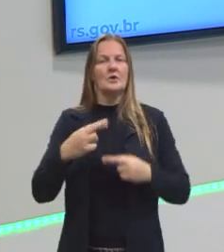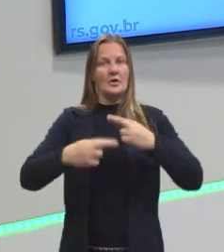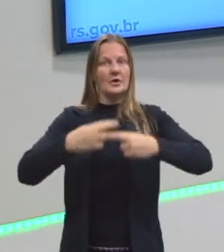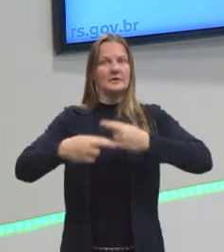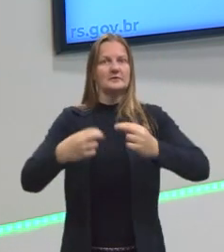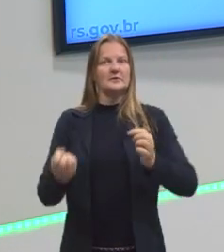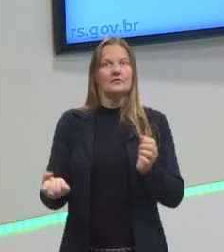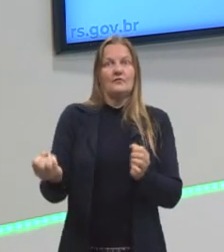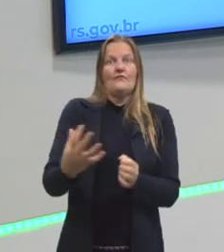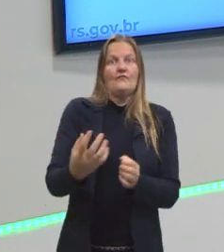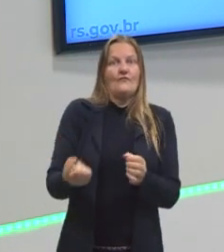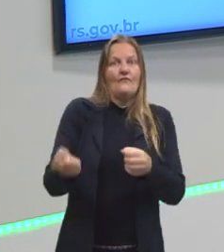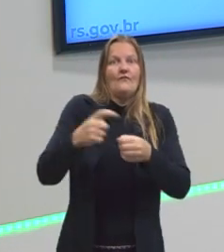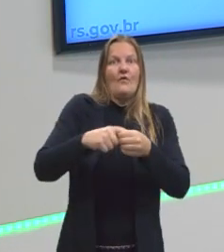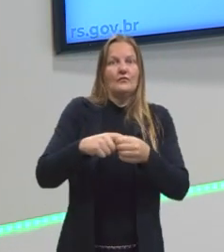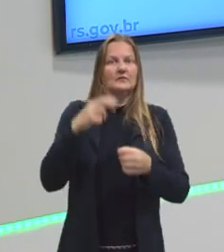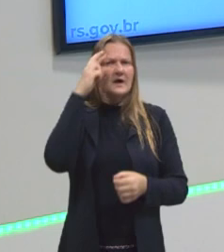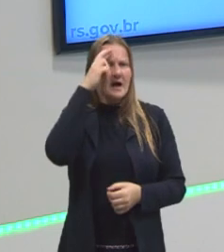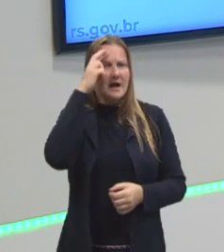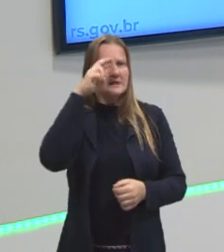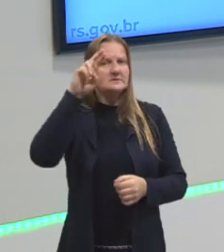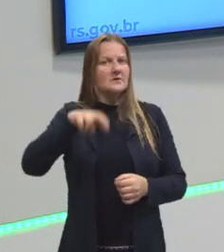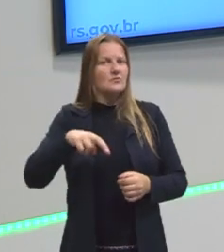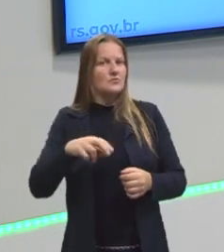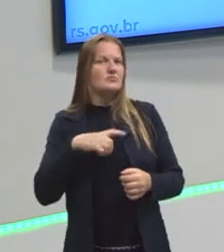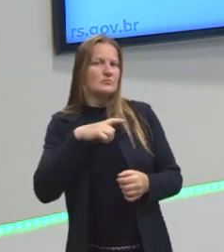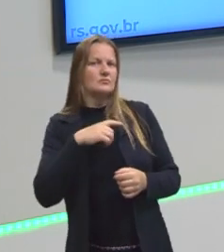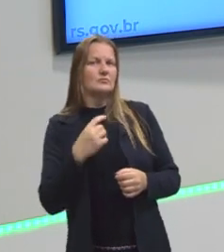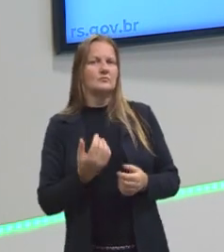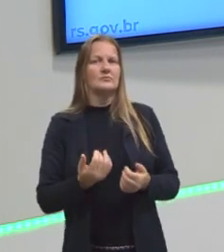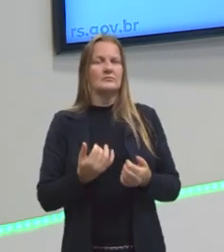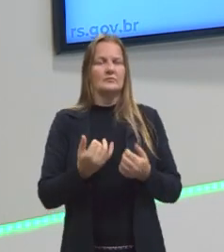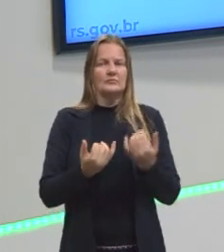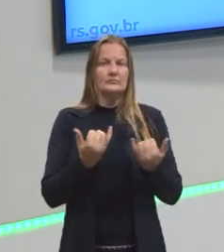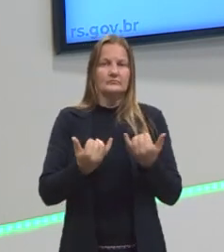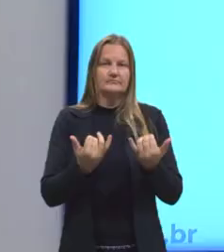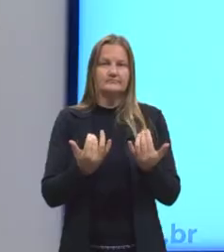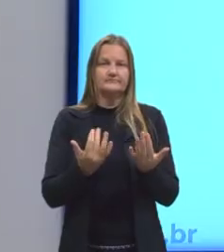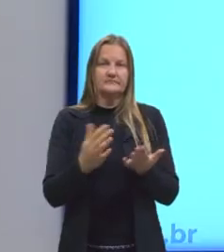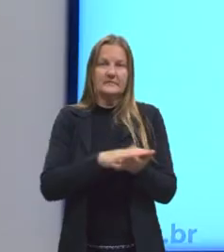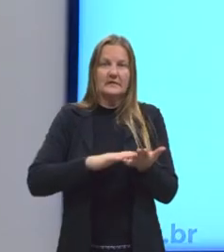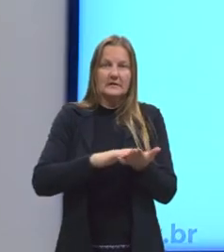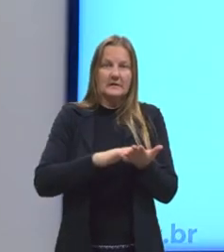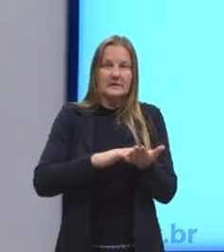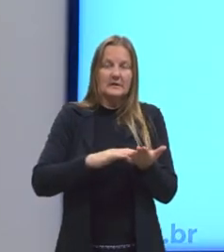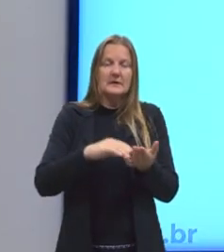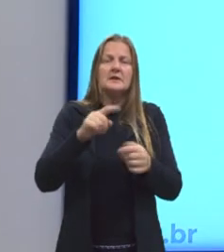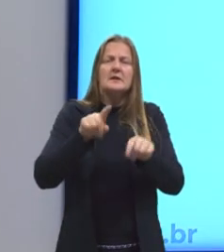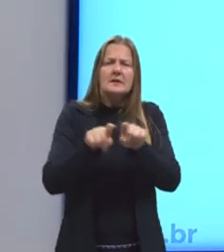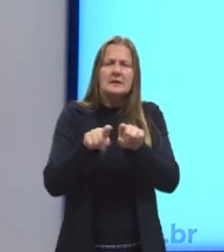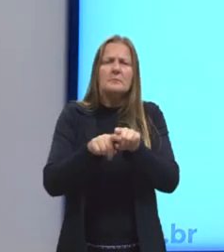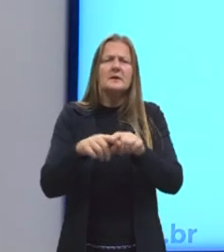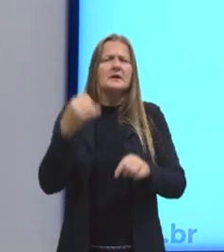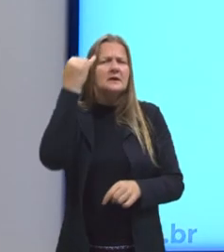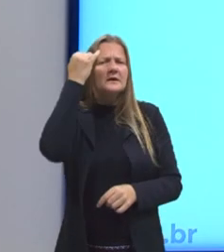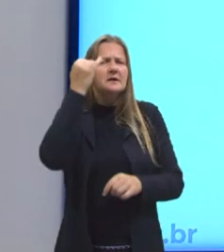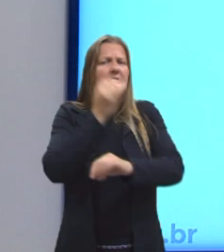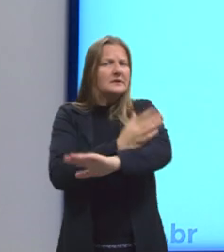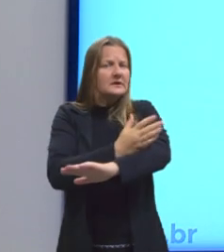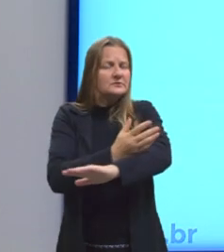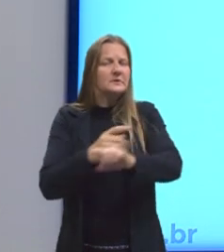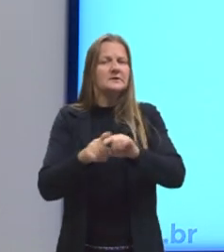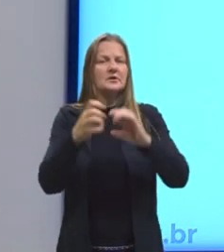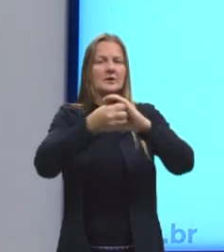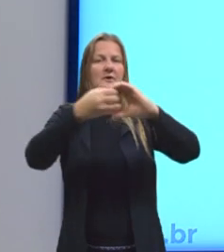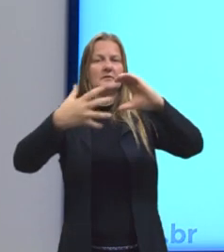essa volta essa busca novamente a resolver o problema pela pela razão a idade média também tem como